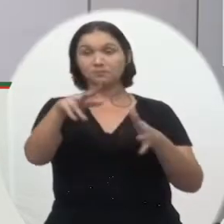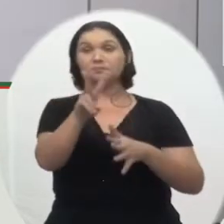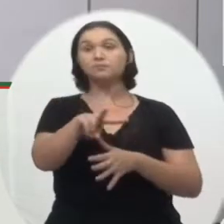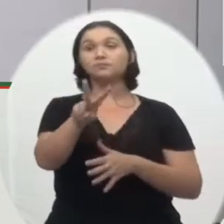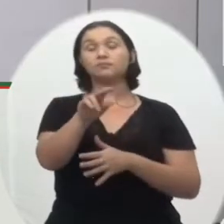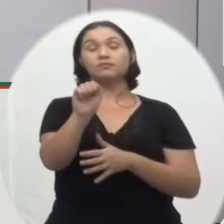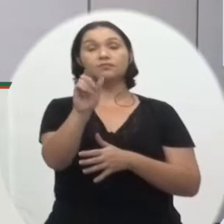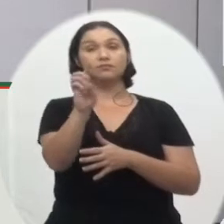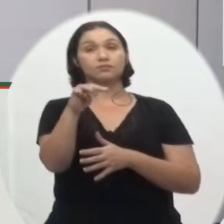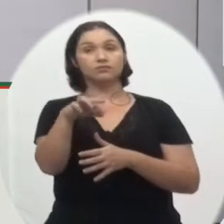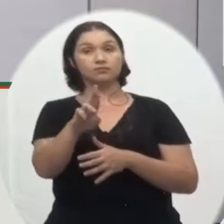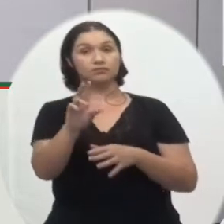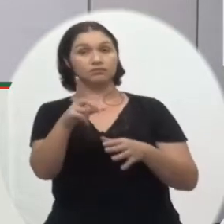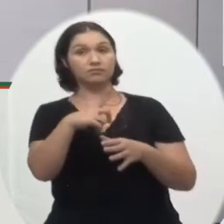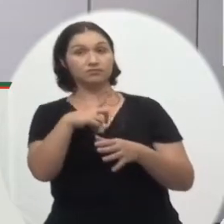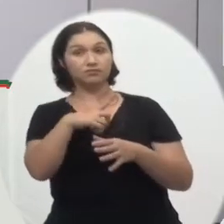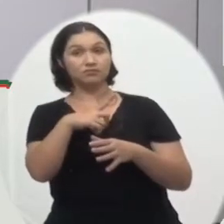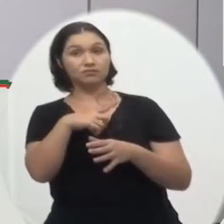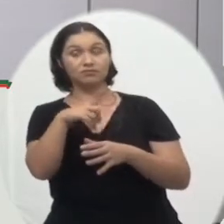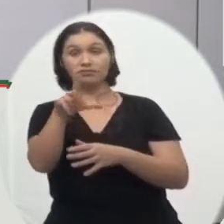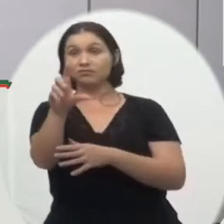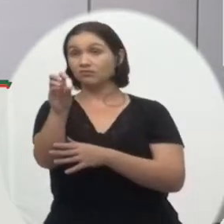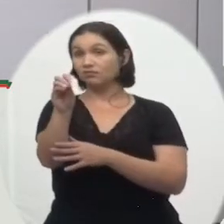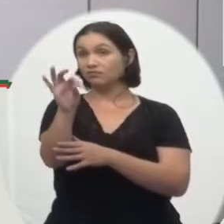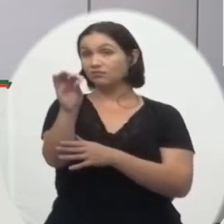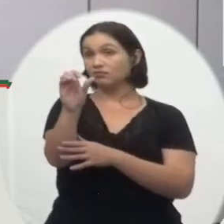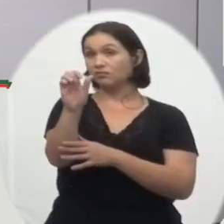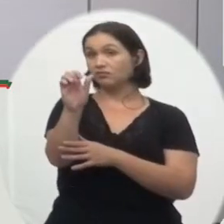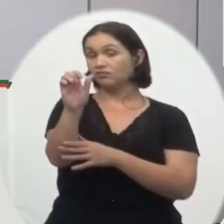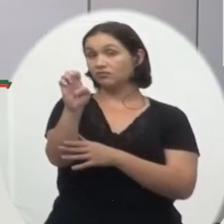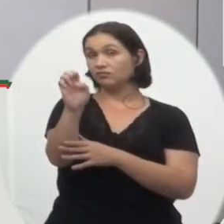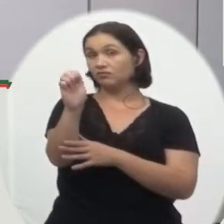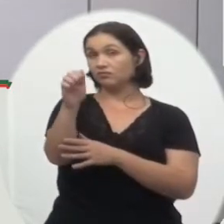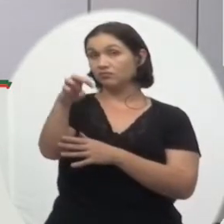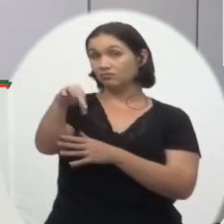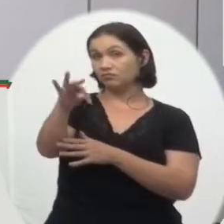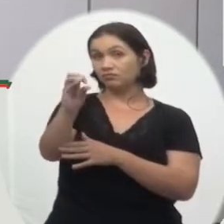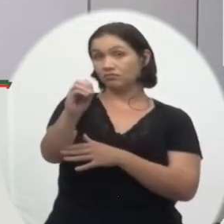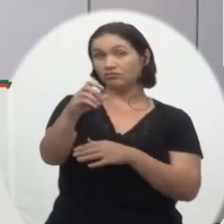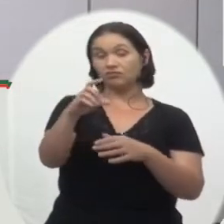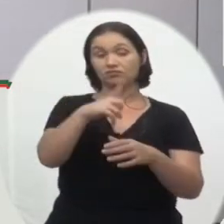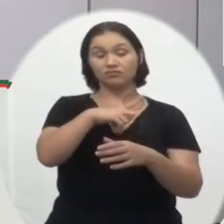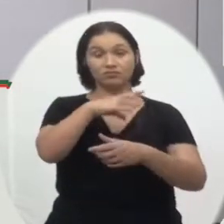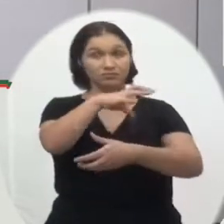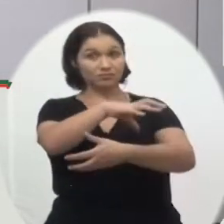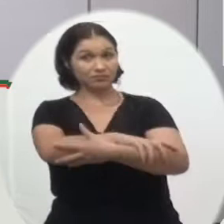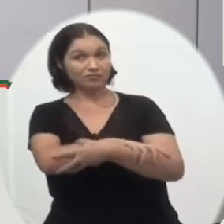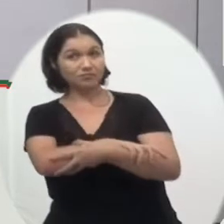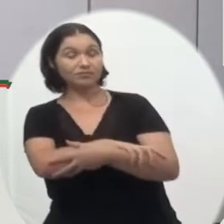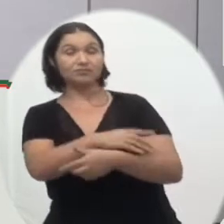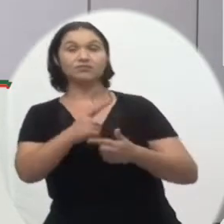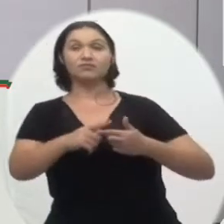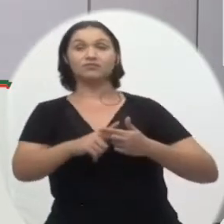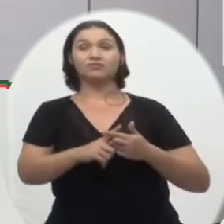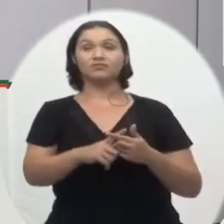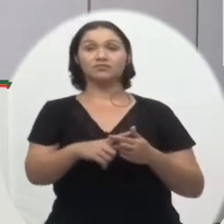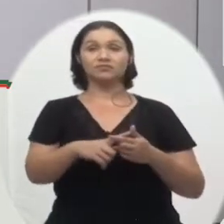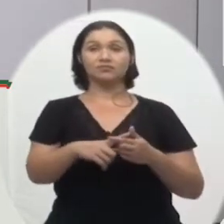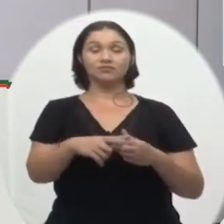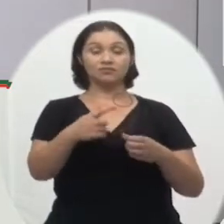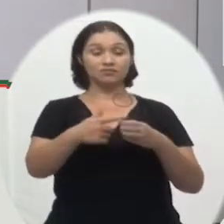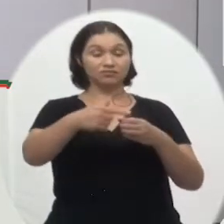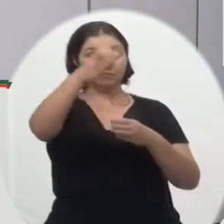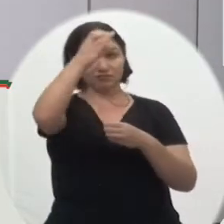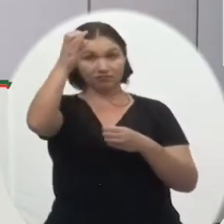até parcerias do loteamento, melhor ainda, né? O município vai gastar menos ainda, então, se tem parcerias, de repente abre, né,